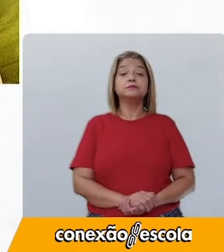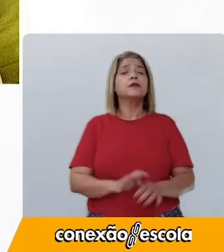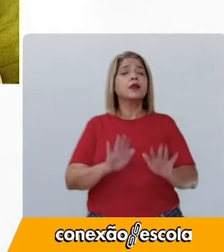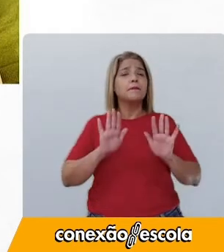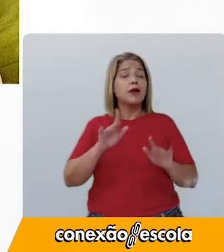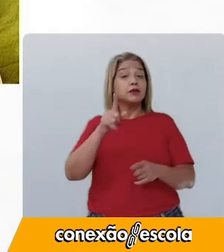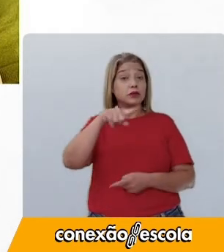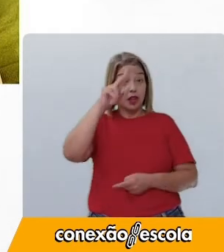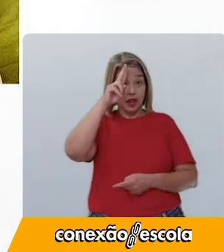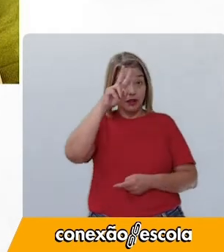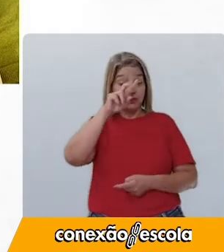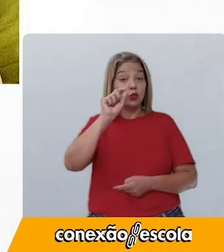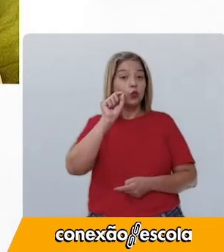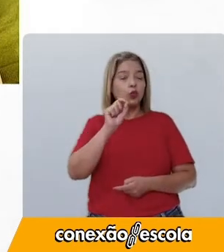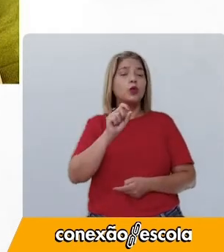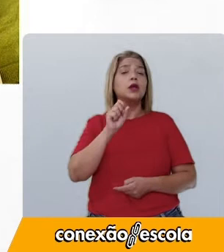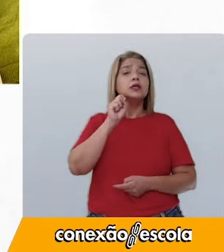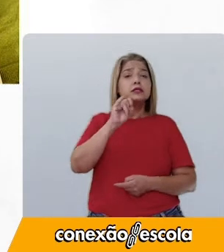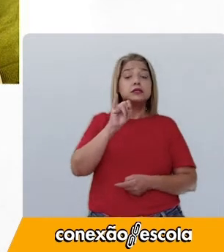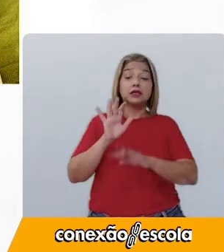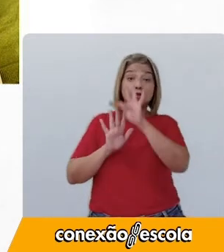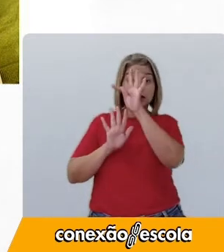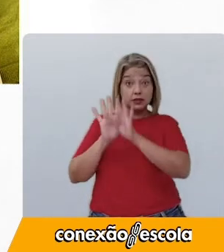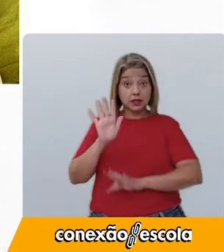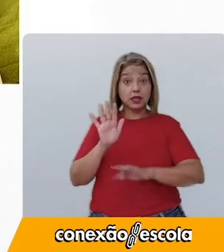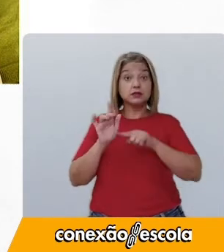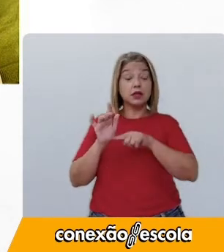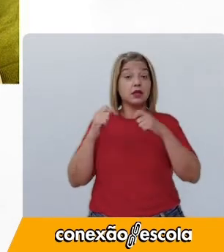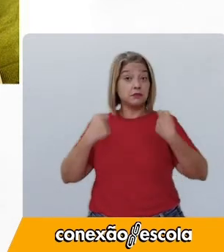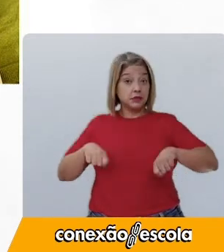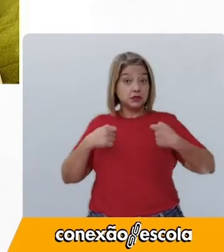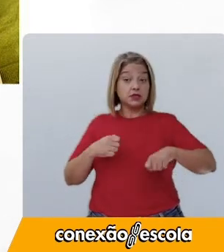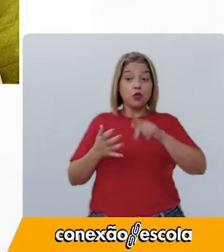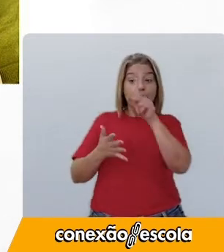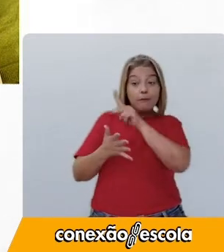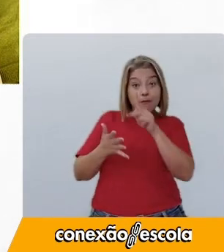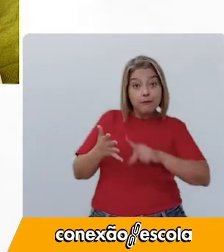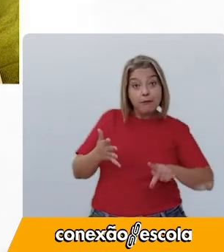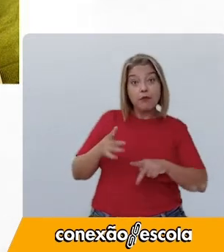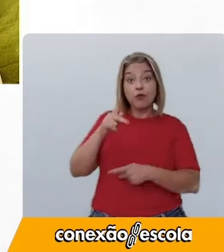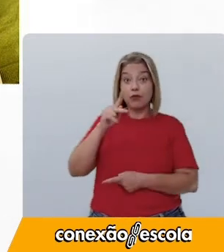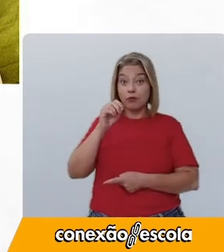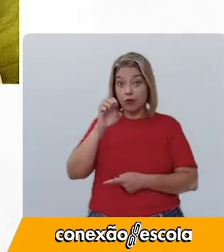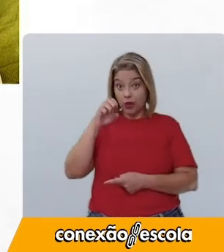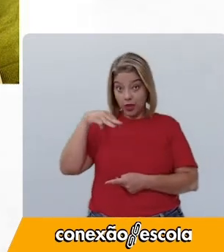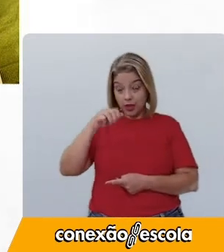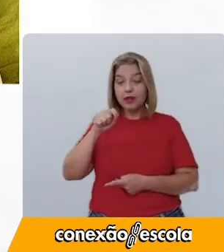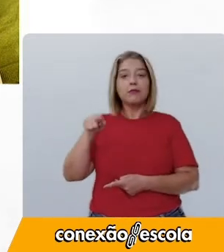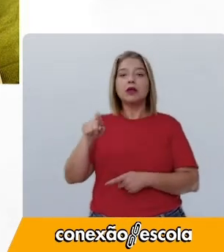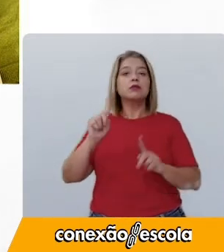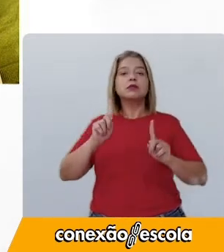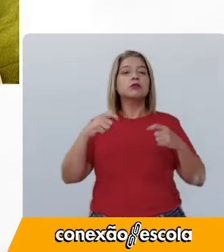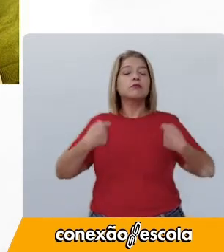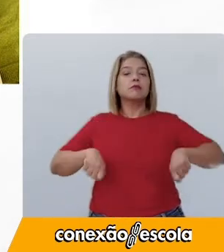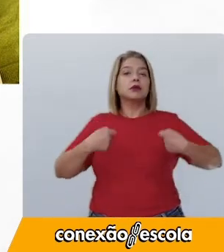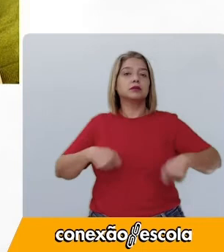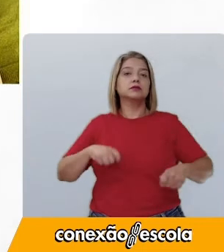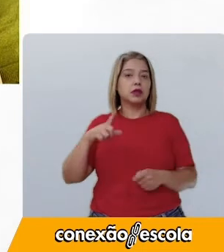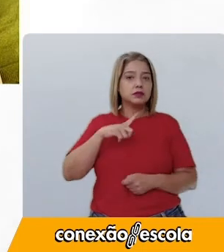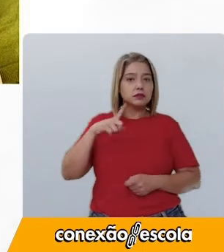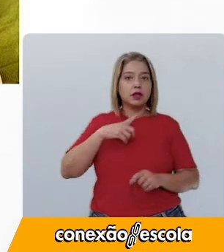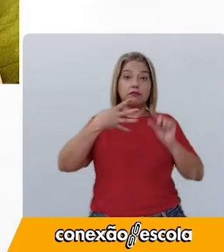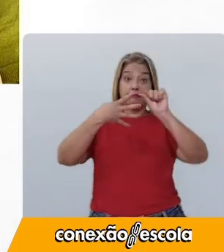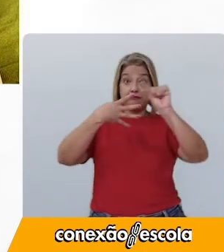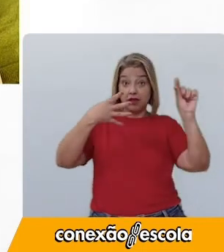Mas só lembrando, para que um texto possa ser chamado poema, ele não precisa